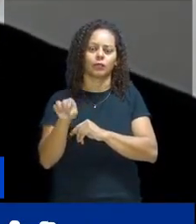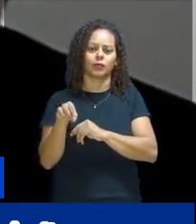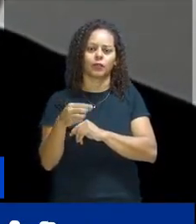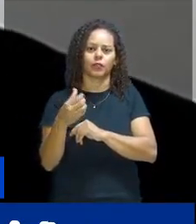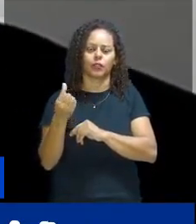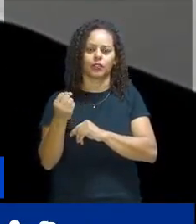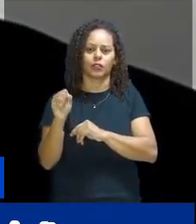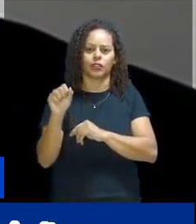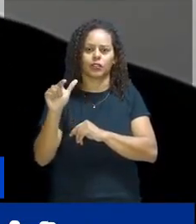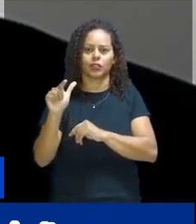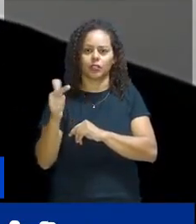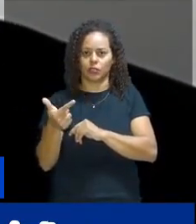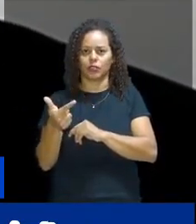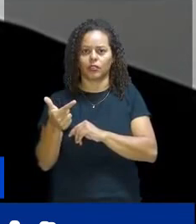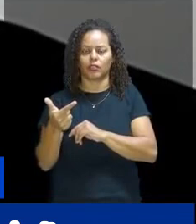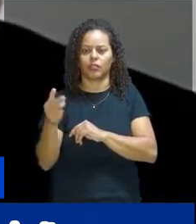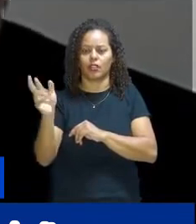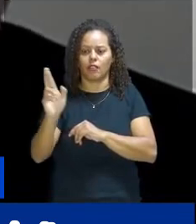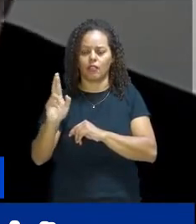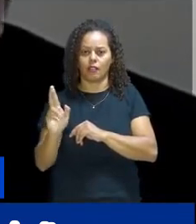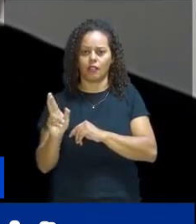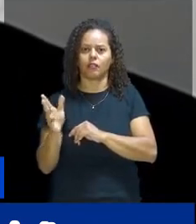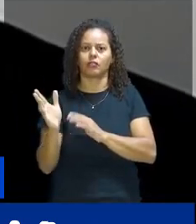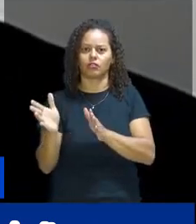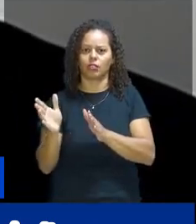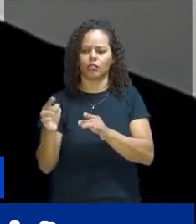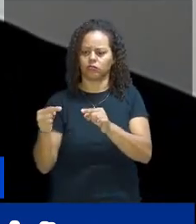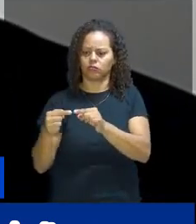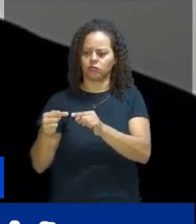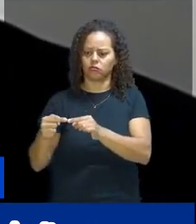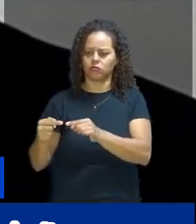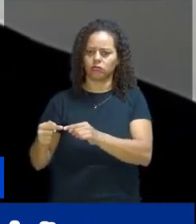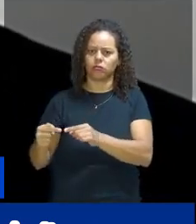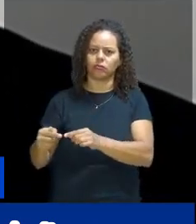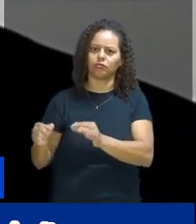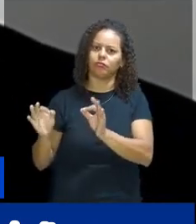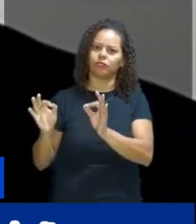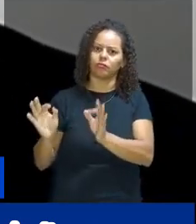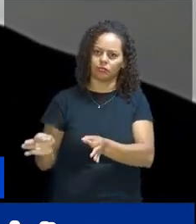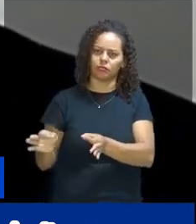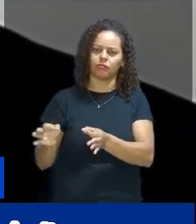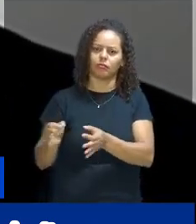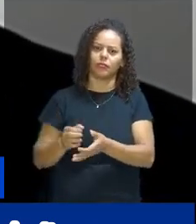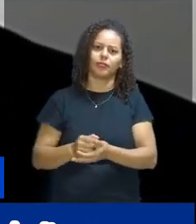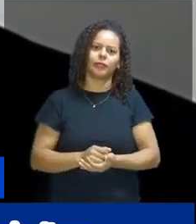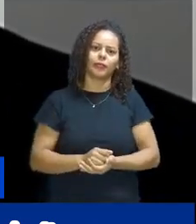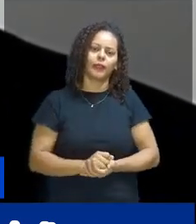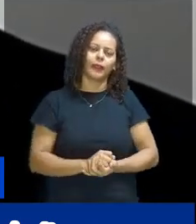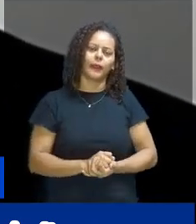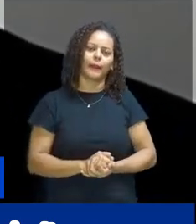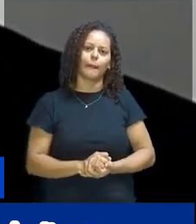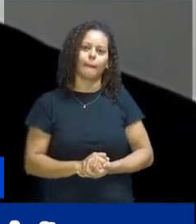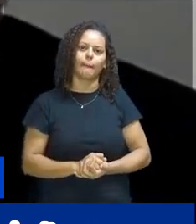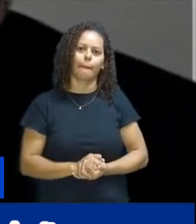R$ 740.128,72. Então, bateu corretamente. Tá? E